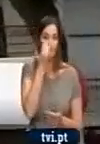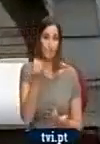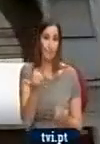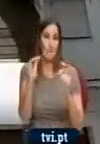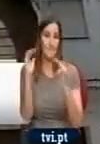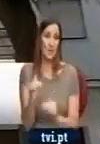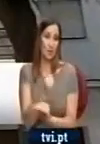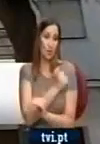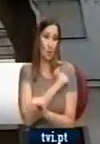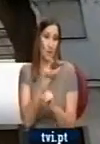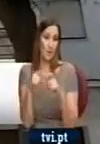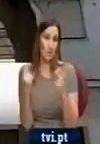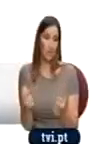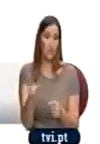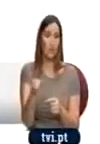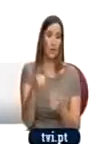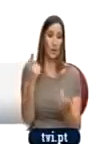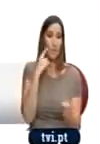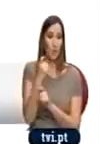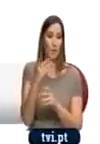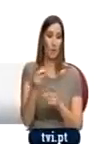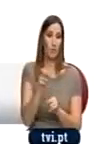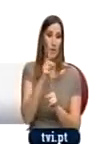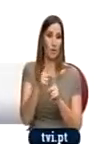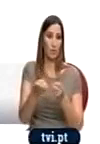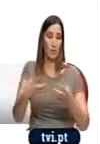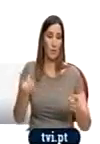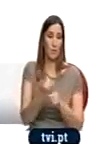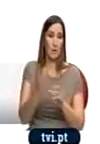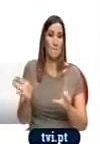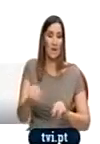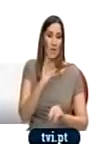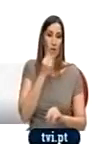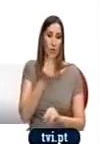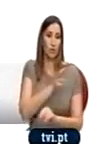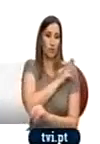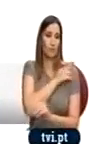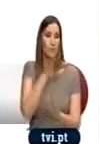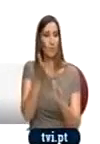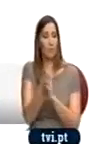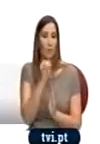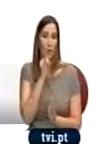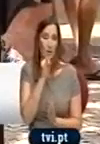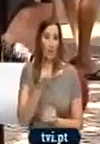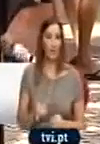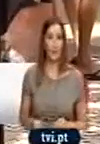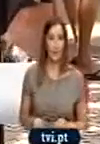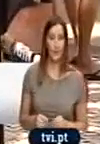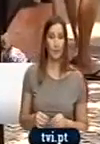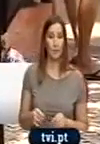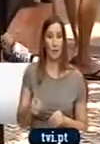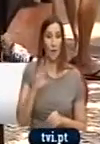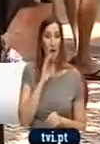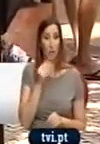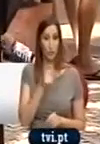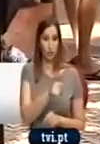tem tendência a aumentar todos os anos, pois já há cada vez mais alunos a entrar nesta universidade no sul do país. Estes